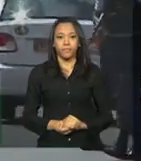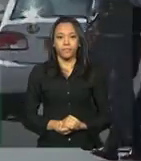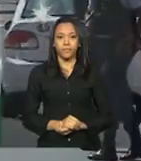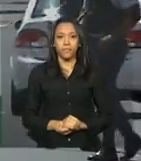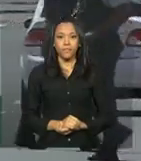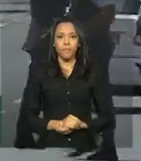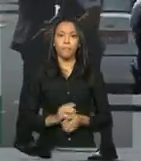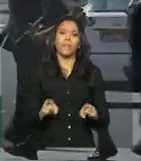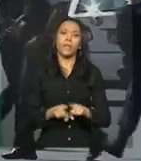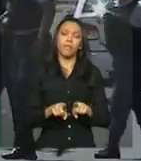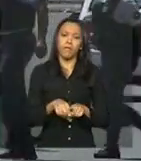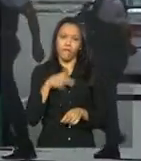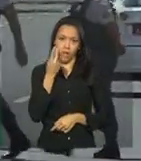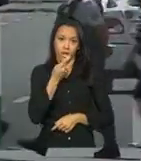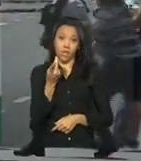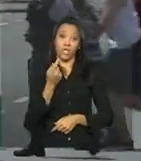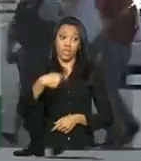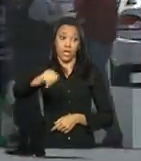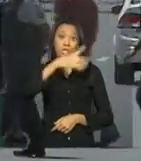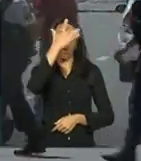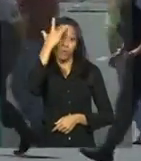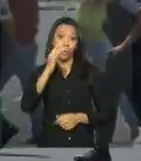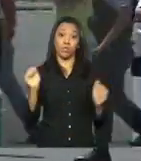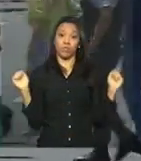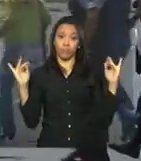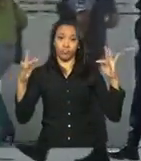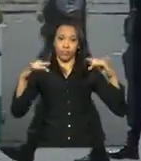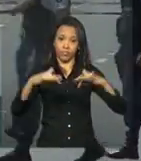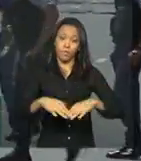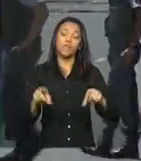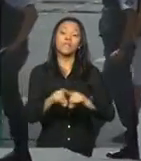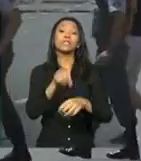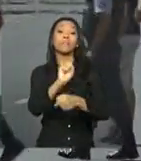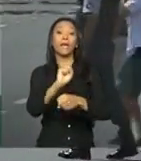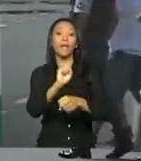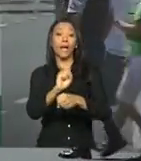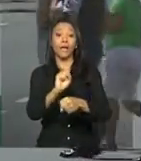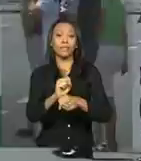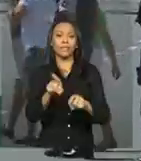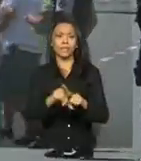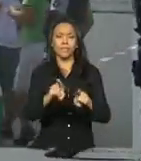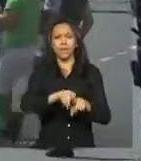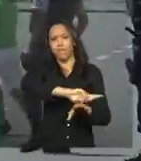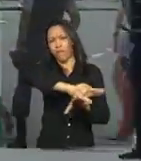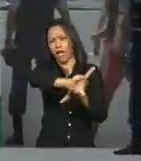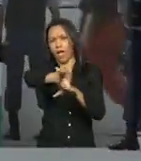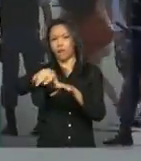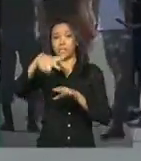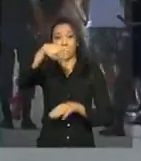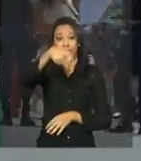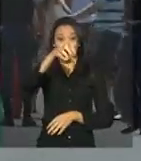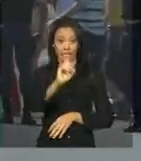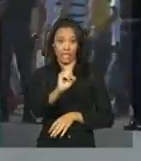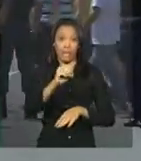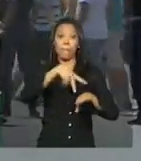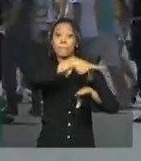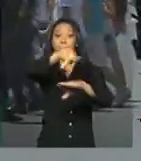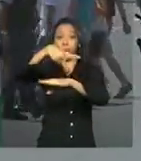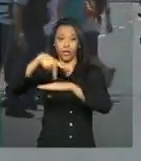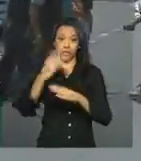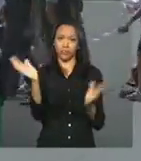E, Luciano, além do povo, né, do público, também são esperadas para a cerimônia de posse delegações de cerca de 70 países